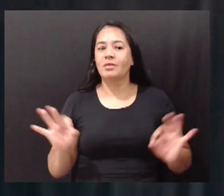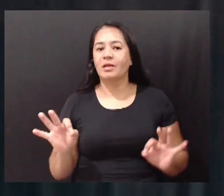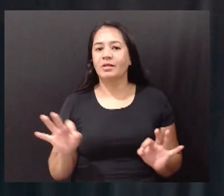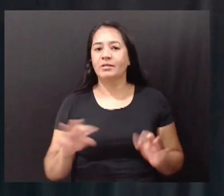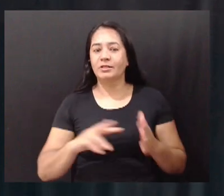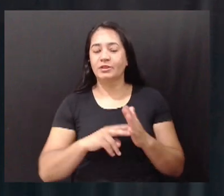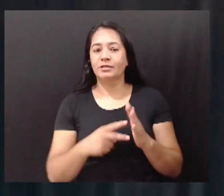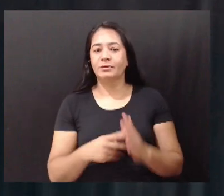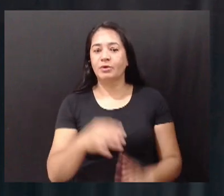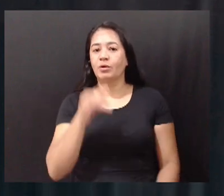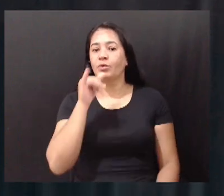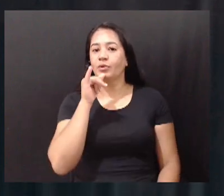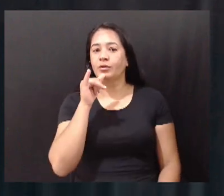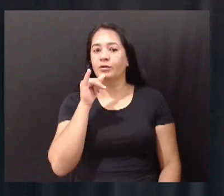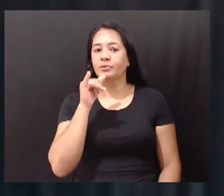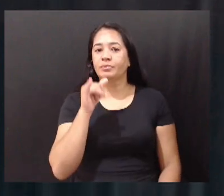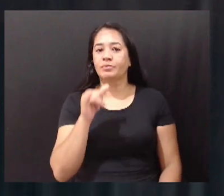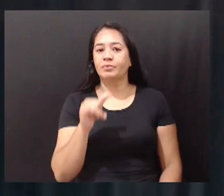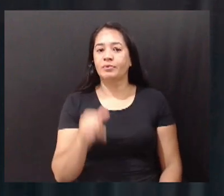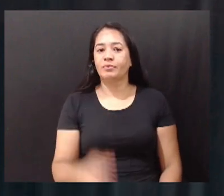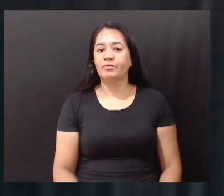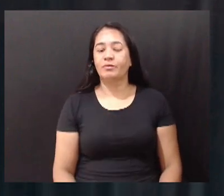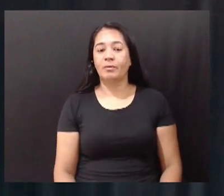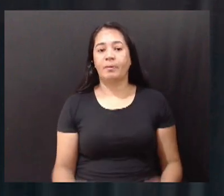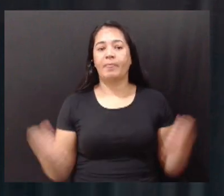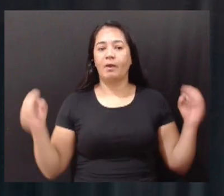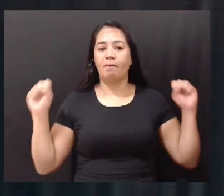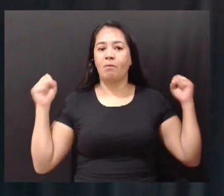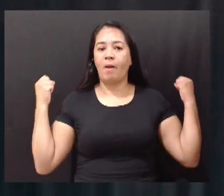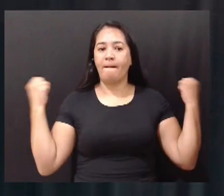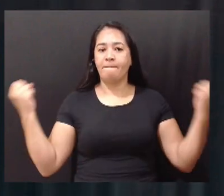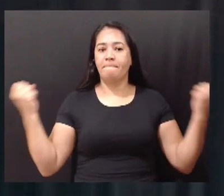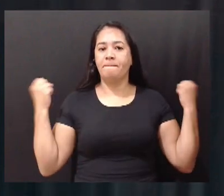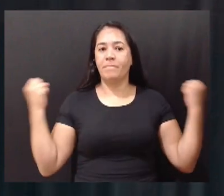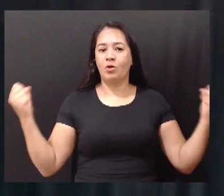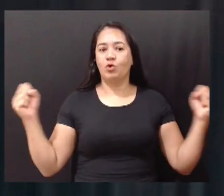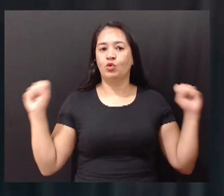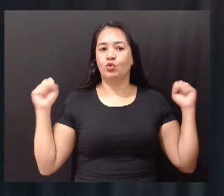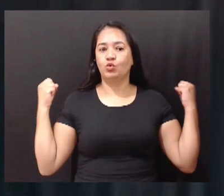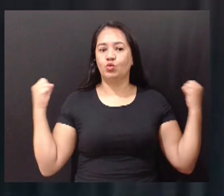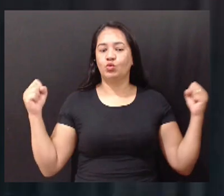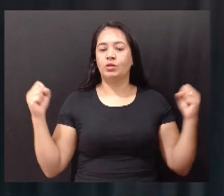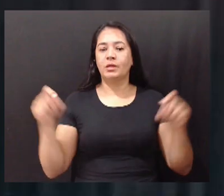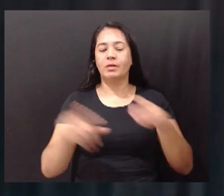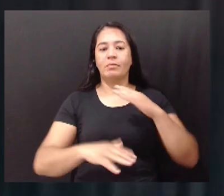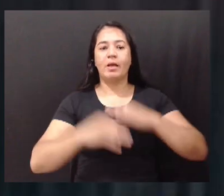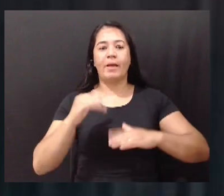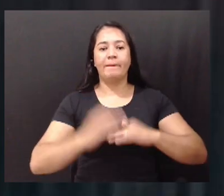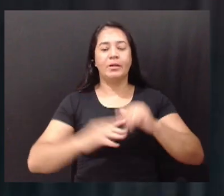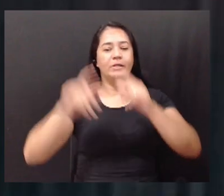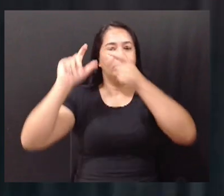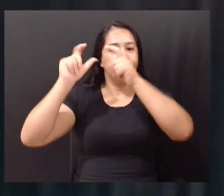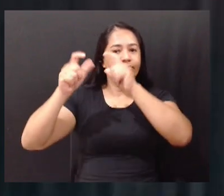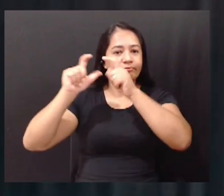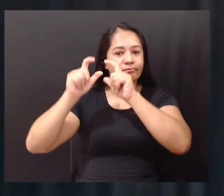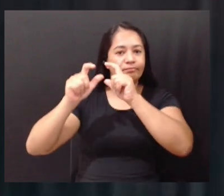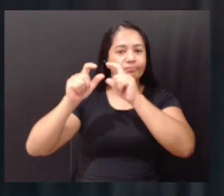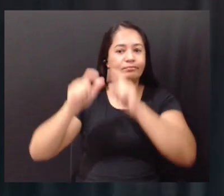para músculo, quando a gente vai na academia, quanto para algumas habilidades cognitivas, então de raciocínio. Se a